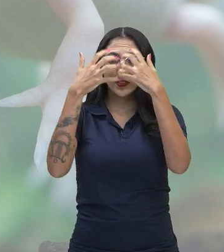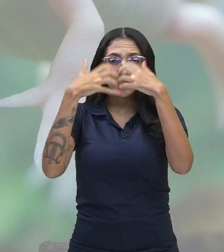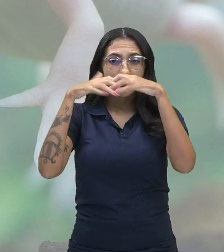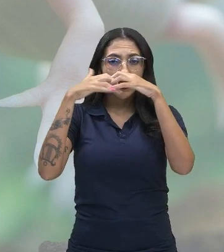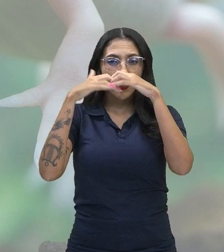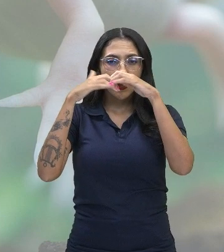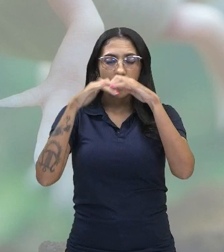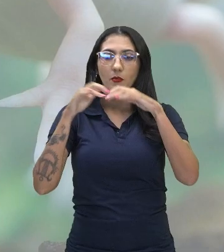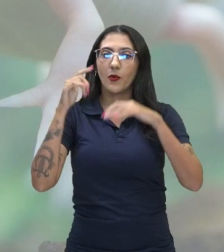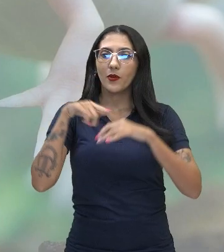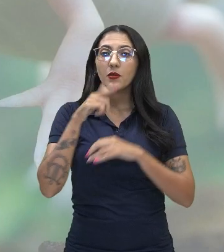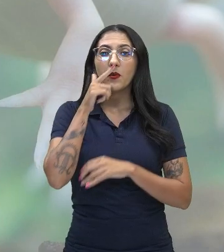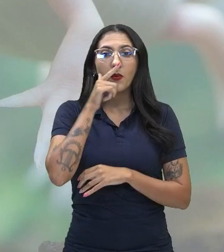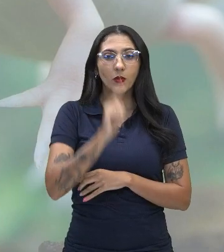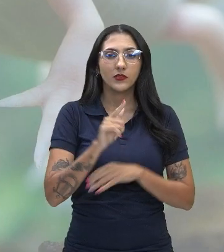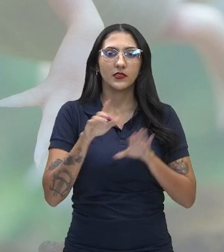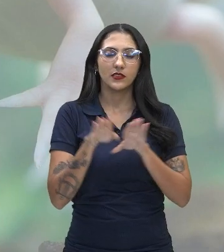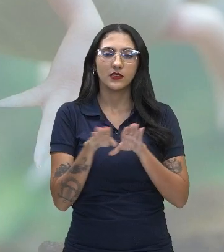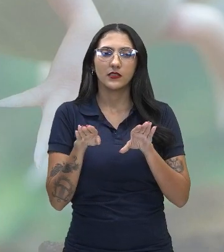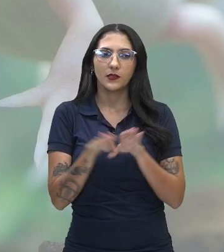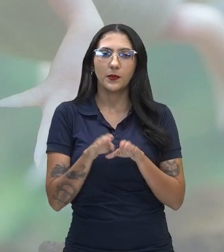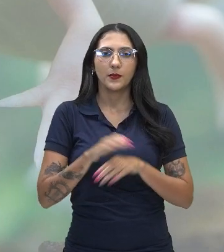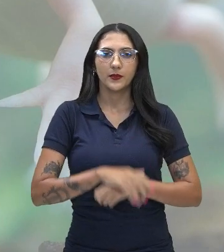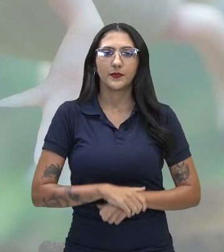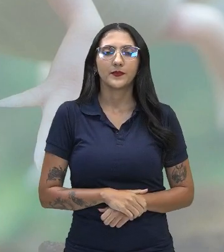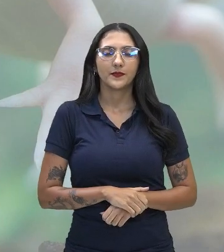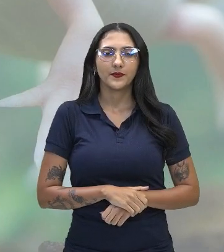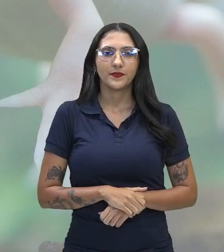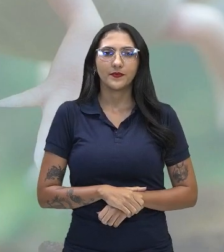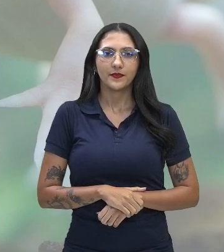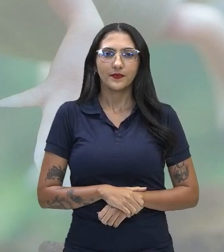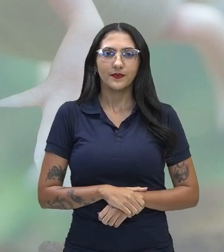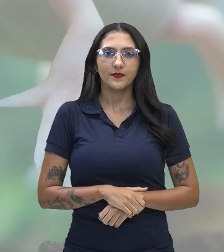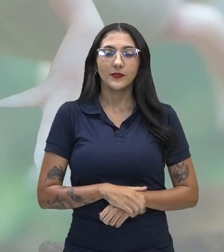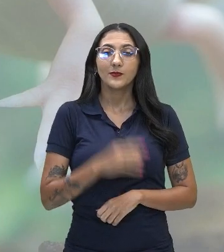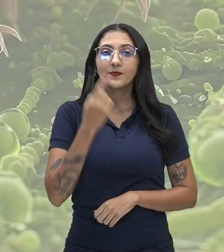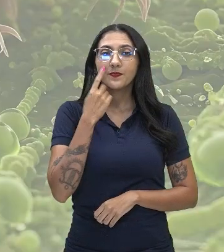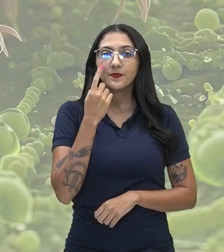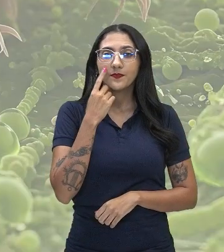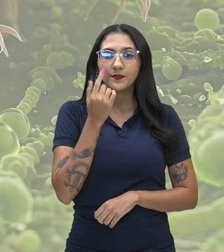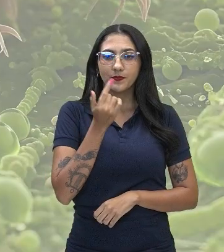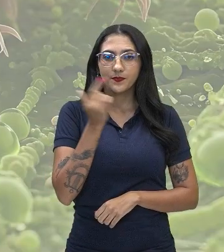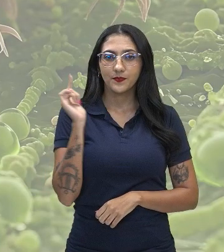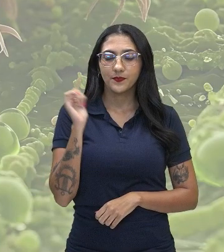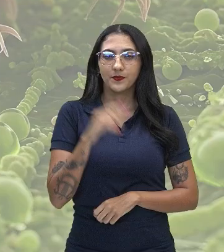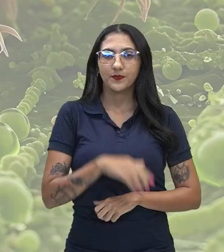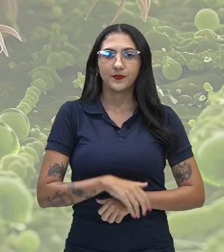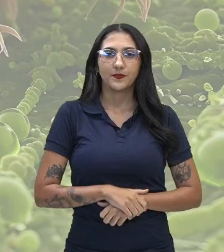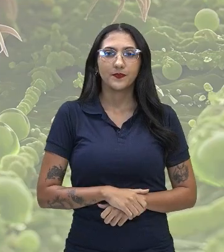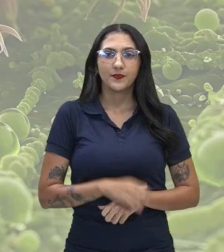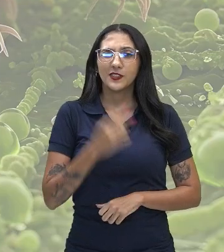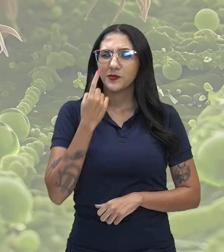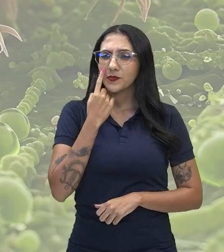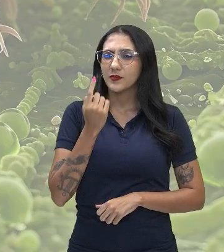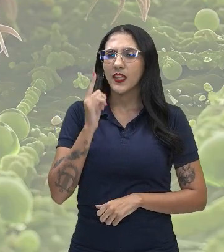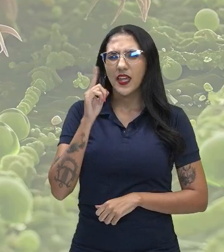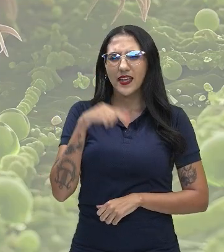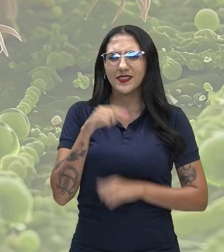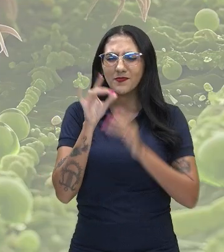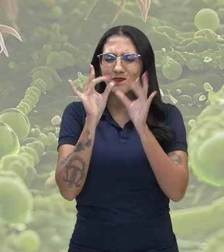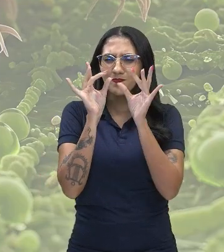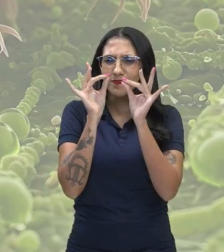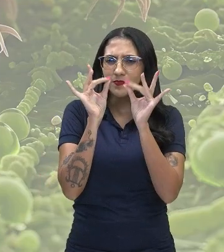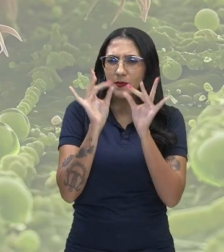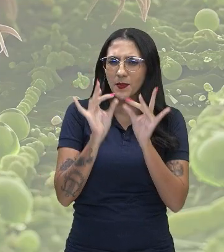consegue reconstruir, tá bom? Vamos para o próximo. Esse aqui é bem pequenininho, tá?